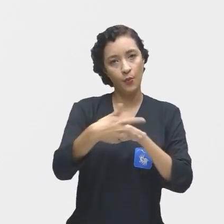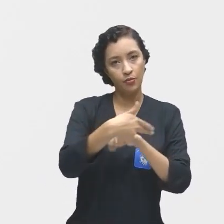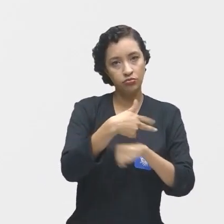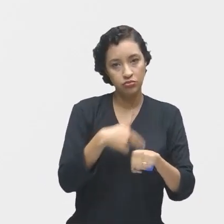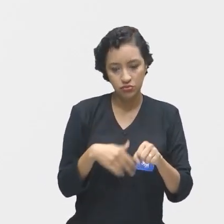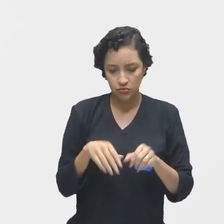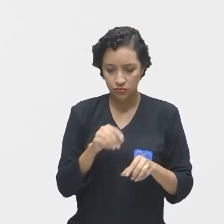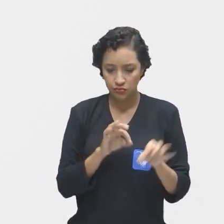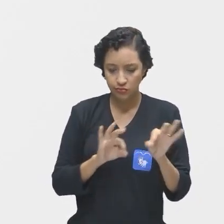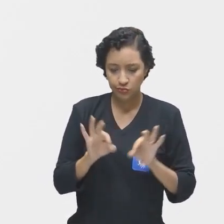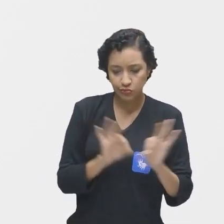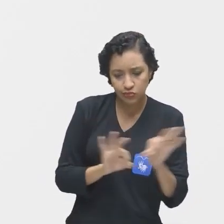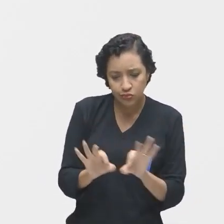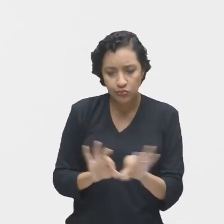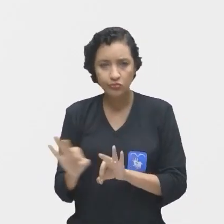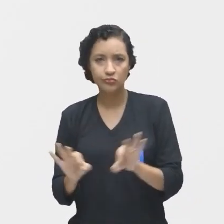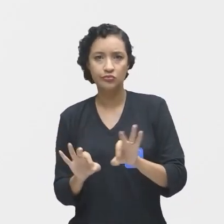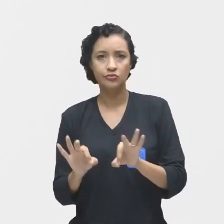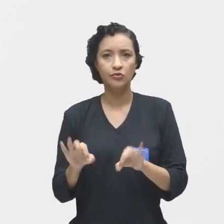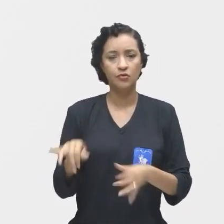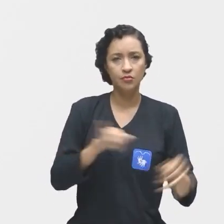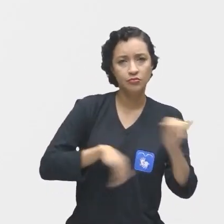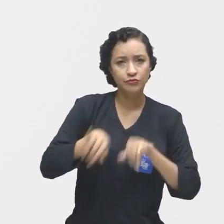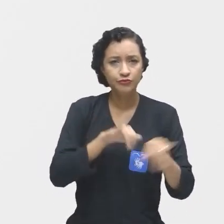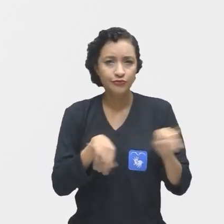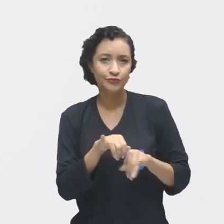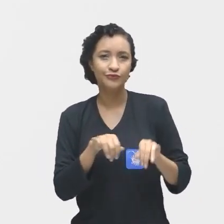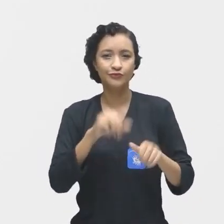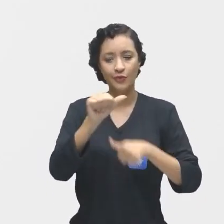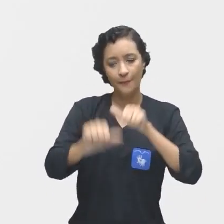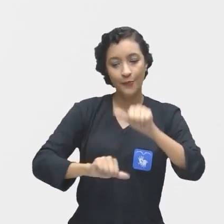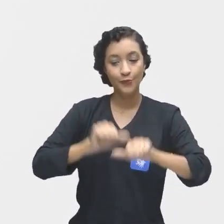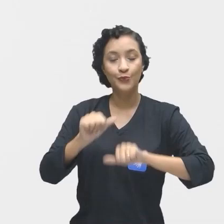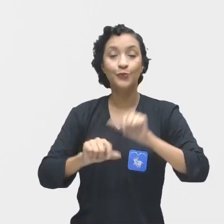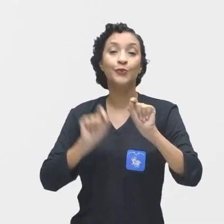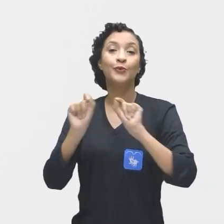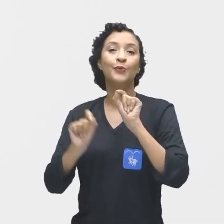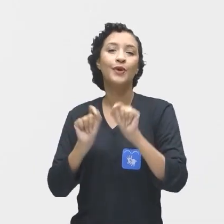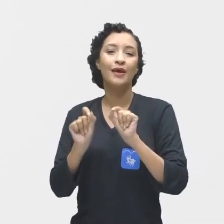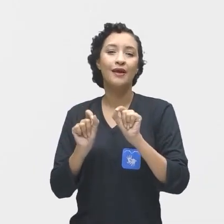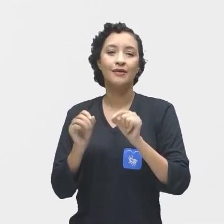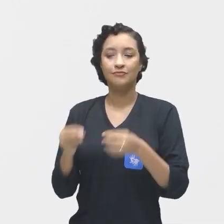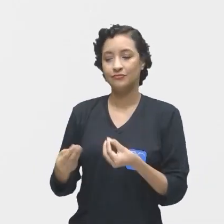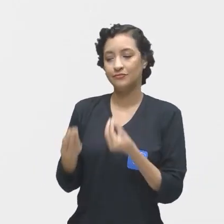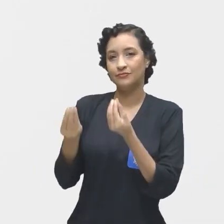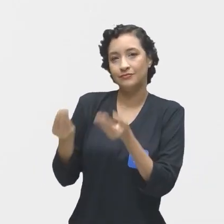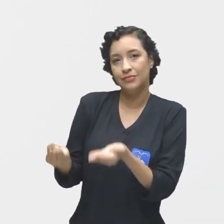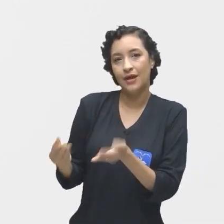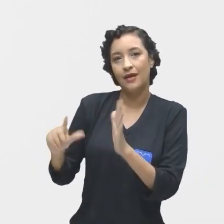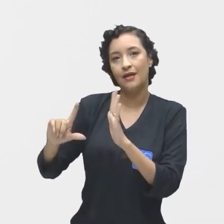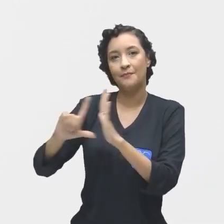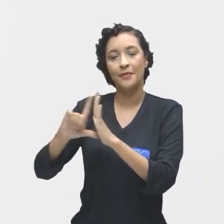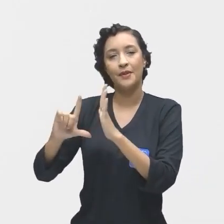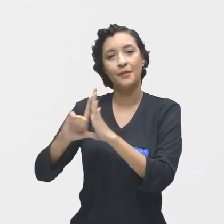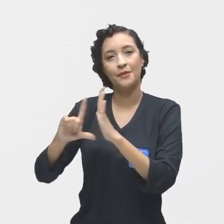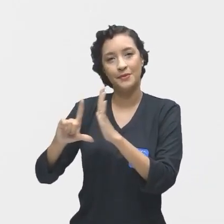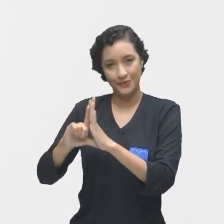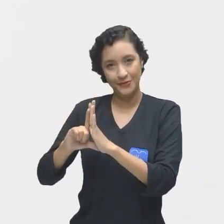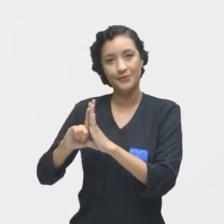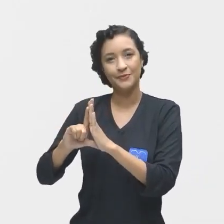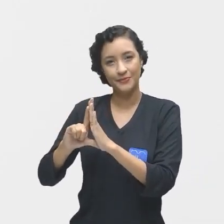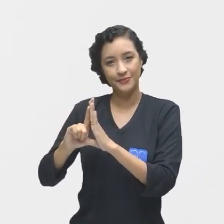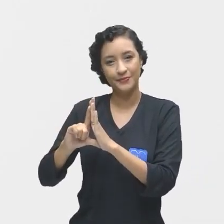matéria, esse produto todo transformado. Para onde? Para ir para o comércio.